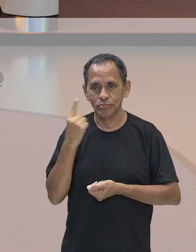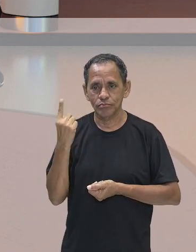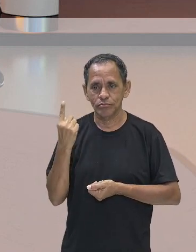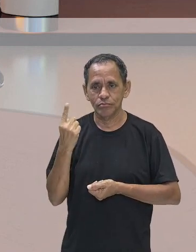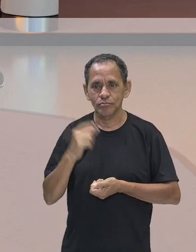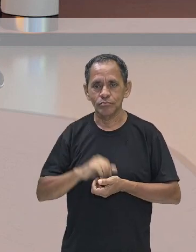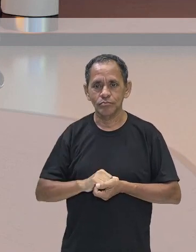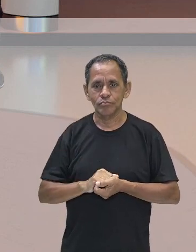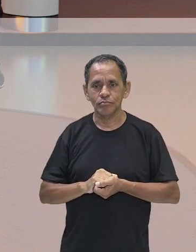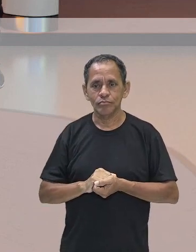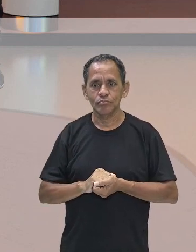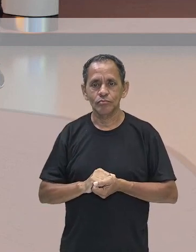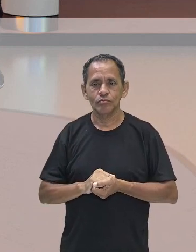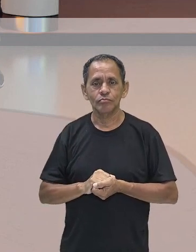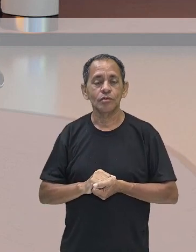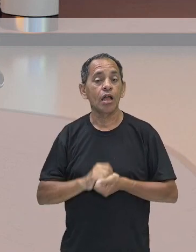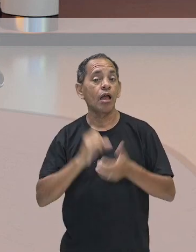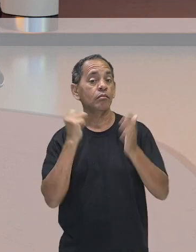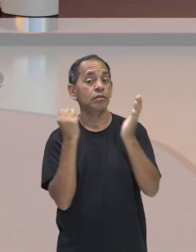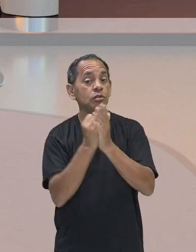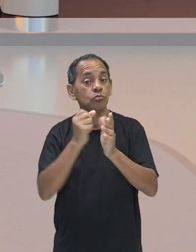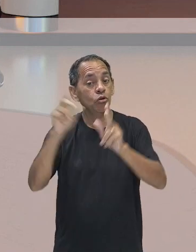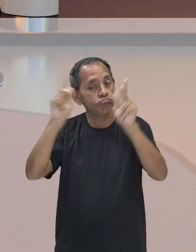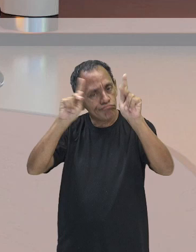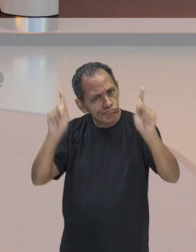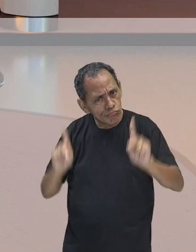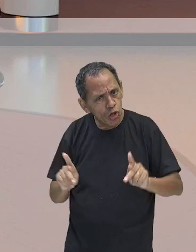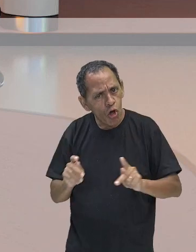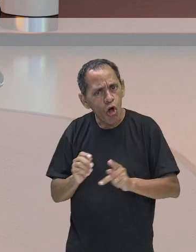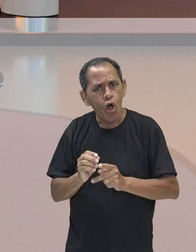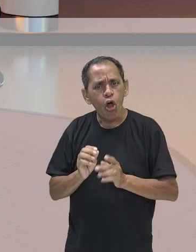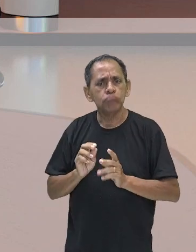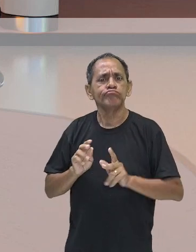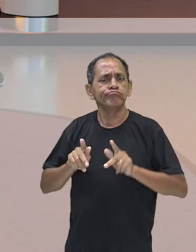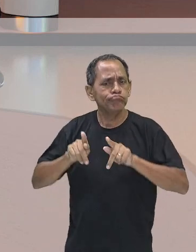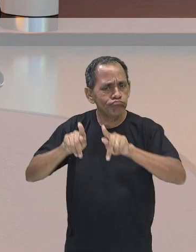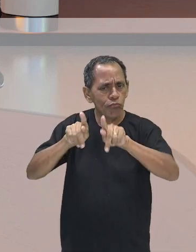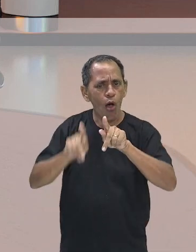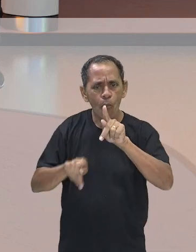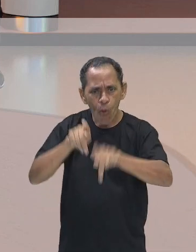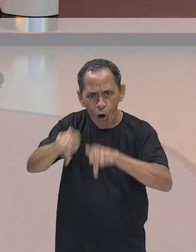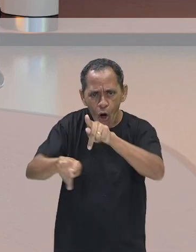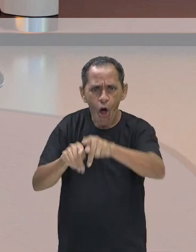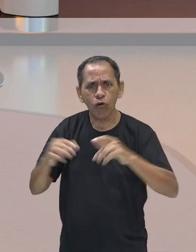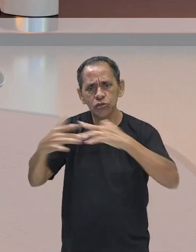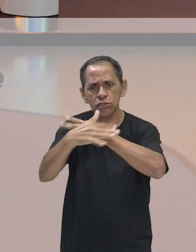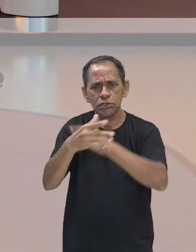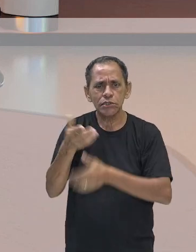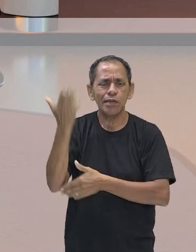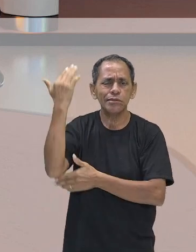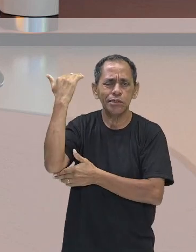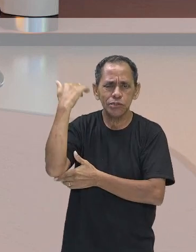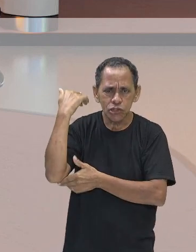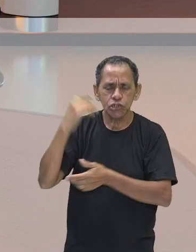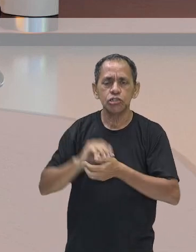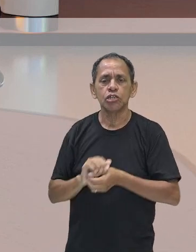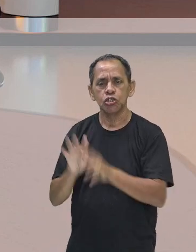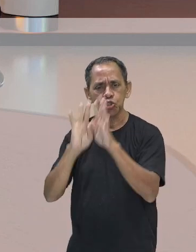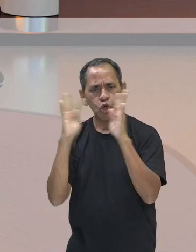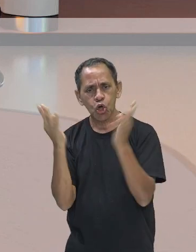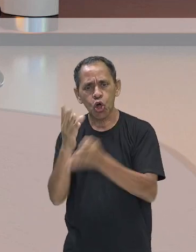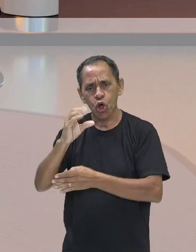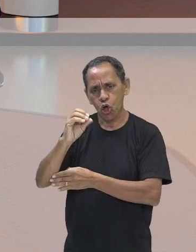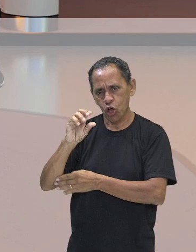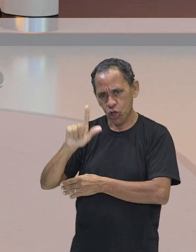O patrimônio histórico, galera, cidades antigas. a Acrópole de Atena, o Coliseu Romano,